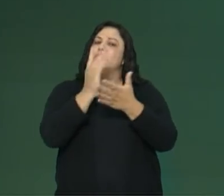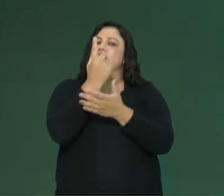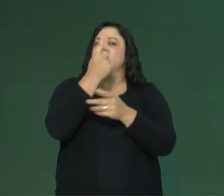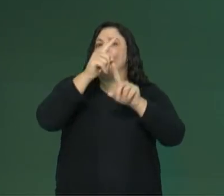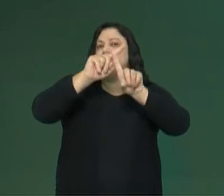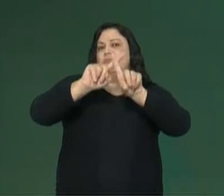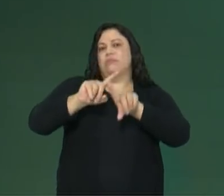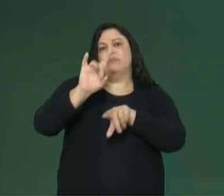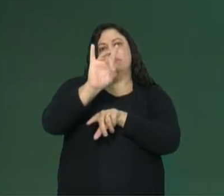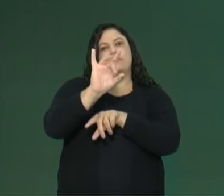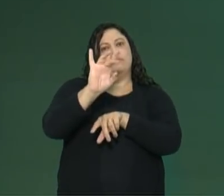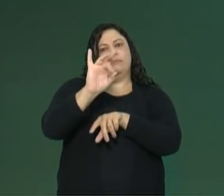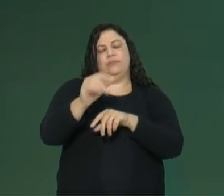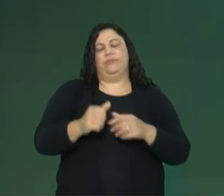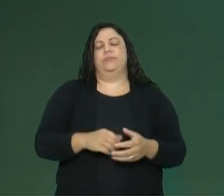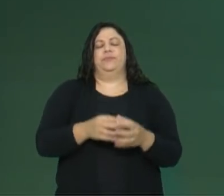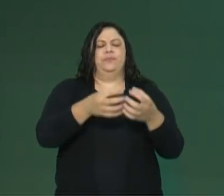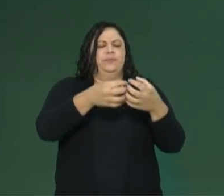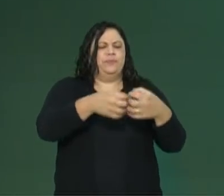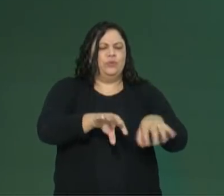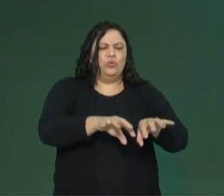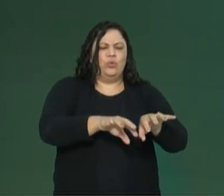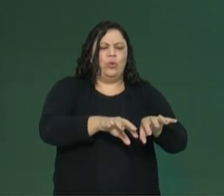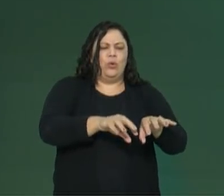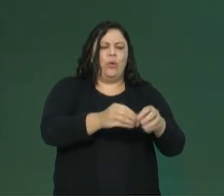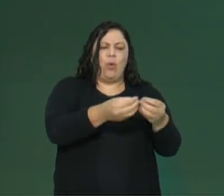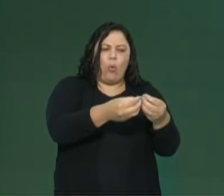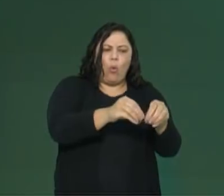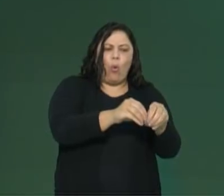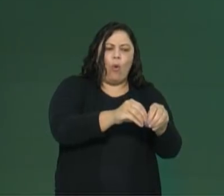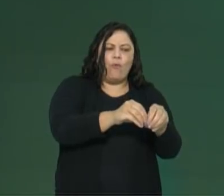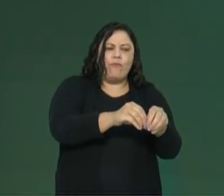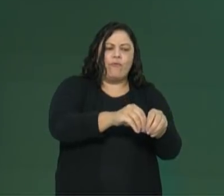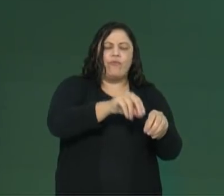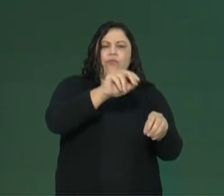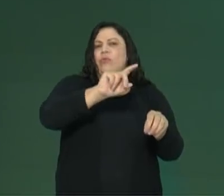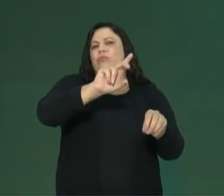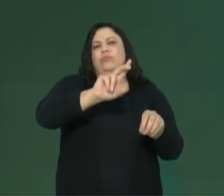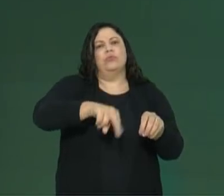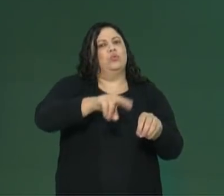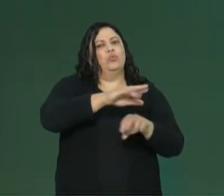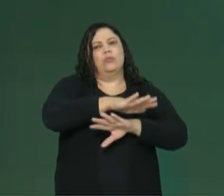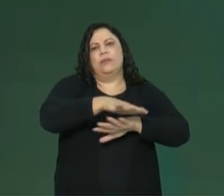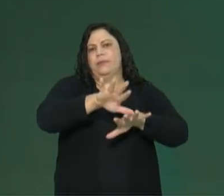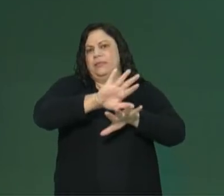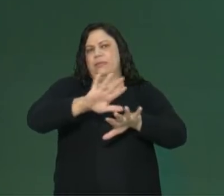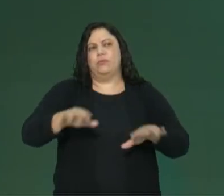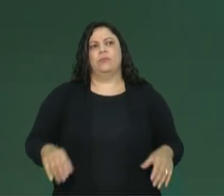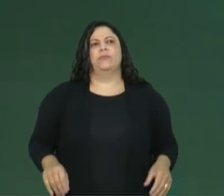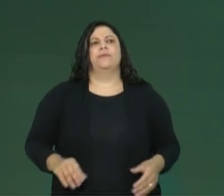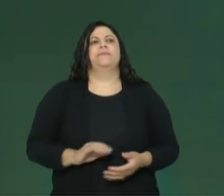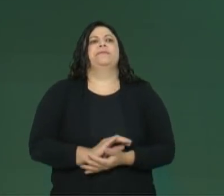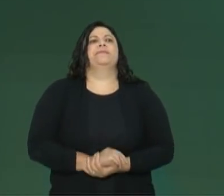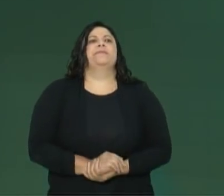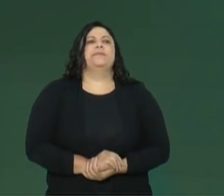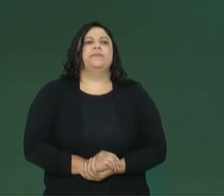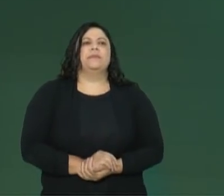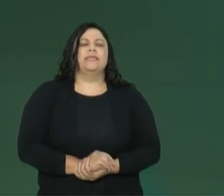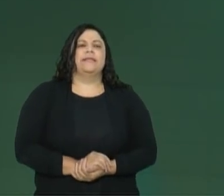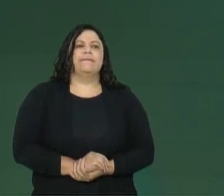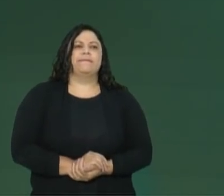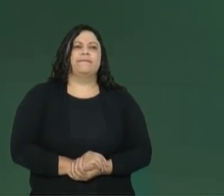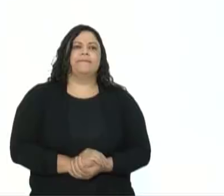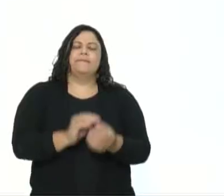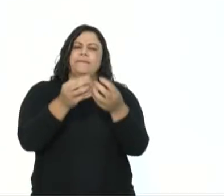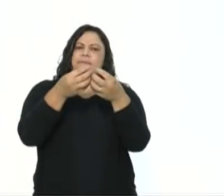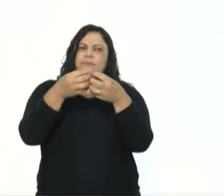acasalamento, botou ovos, nunca mais reproduz. Cada um do seu tipo, correto? Ali,